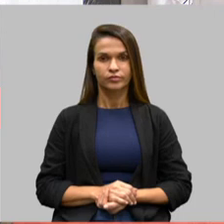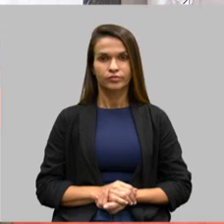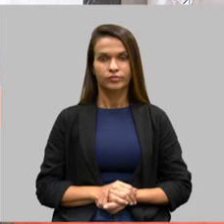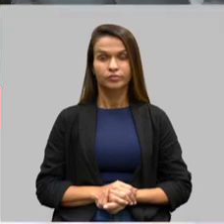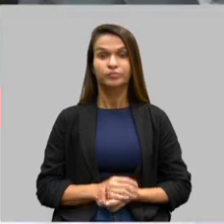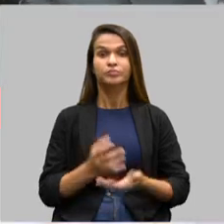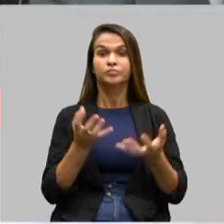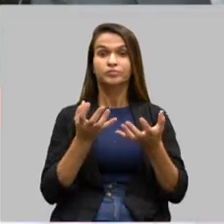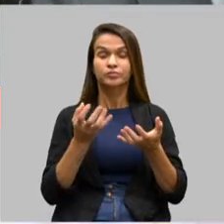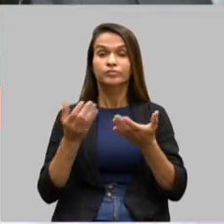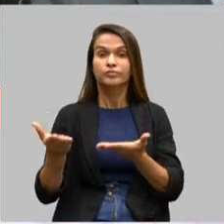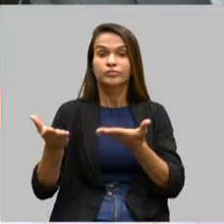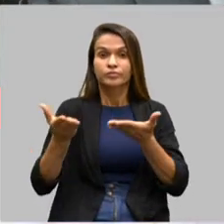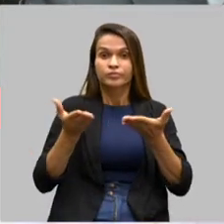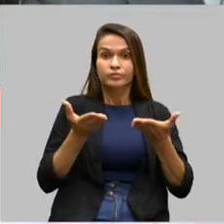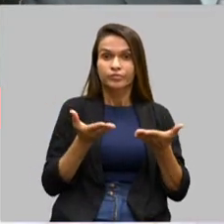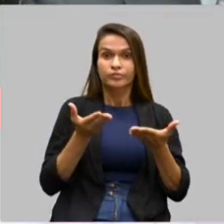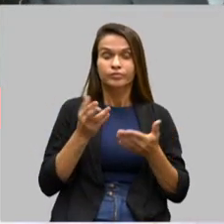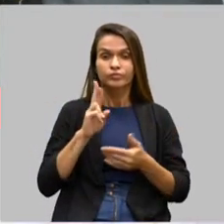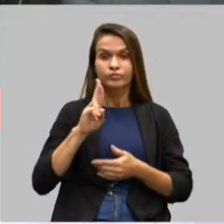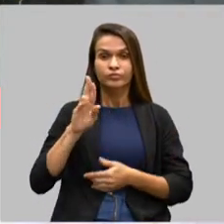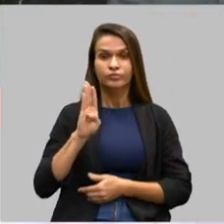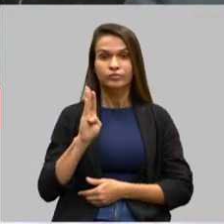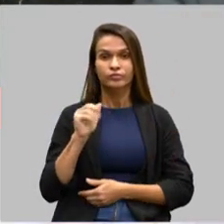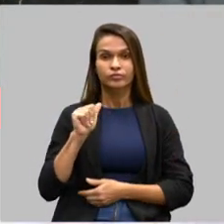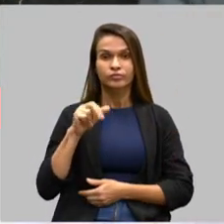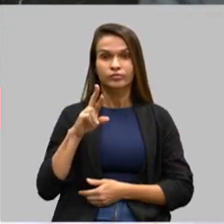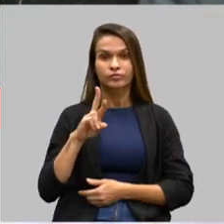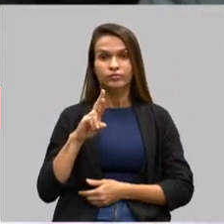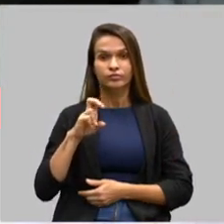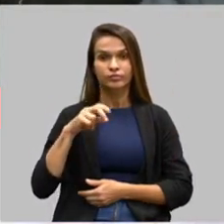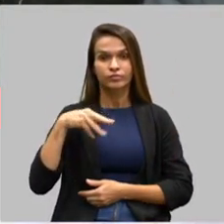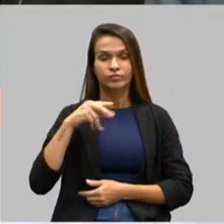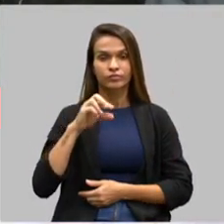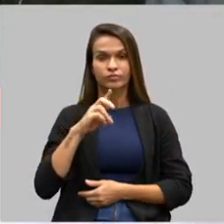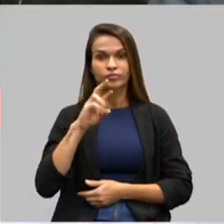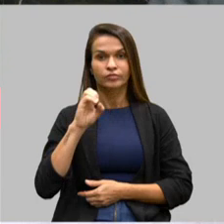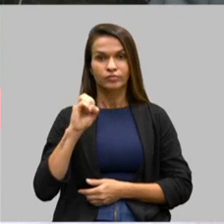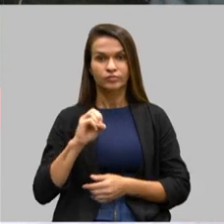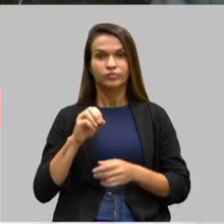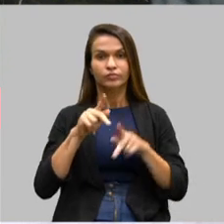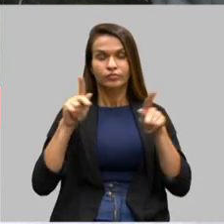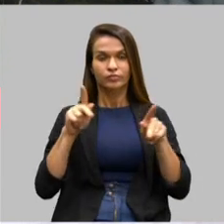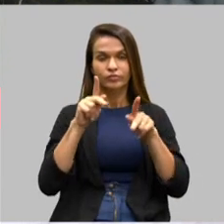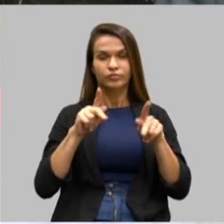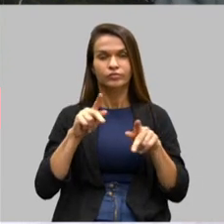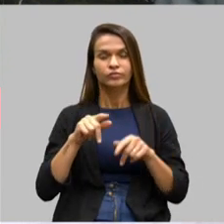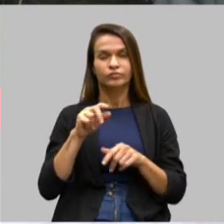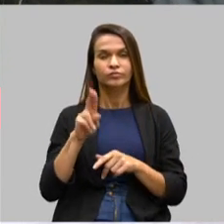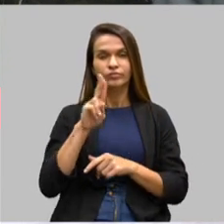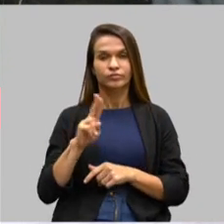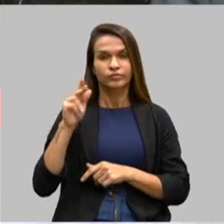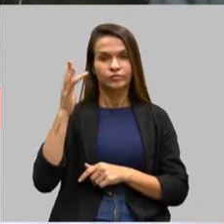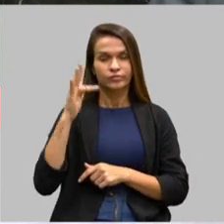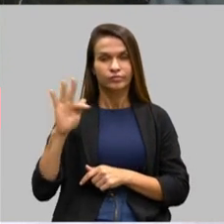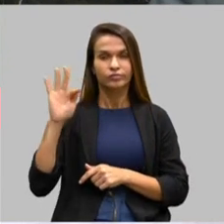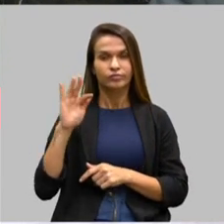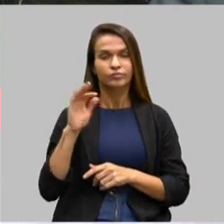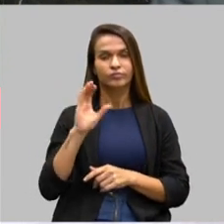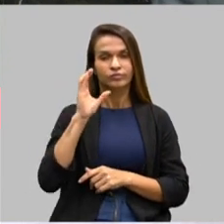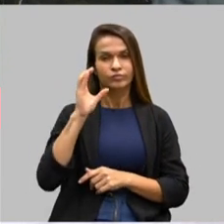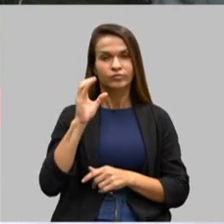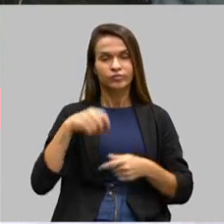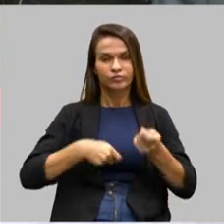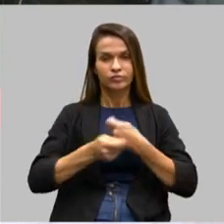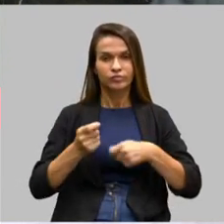Quero convidar o senhor Bernardo Campolina, professor da Faculdade de Ciências Econômicas da Universidade Federal de Minas Gerais,